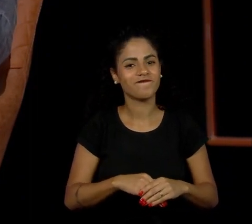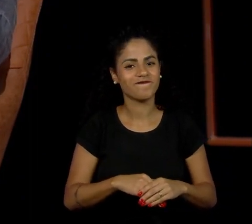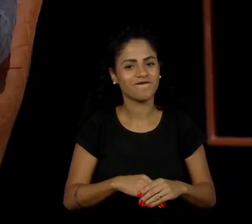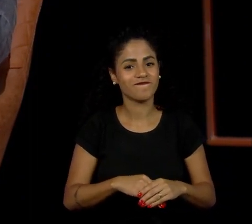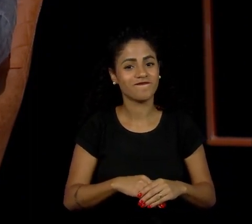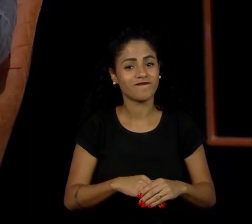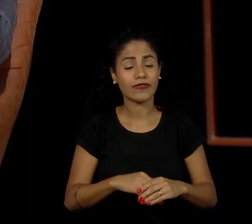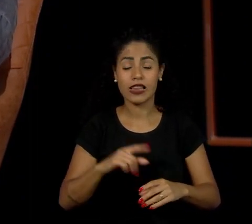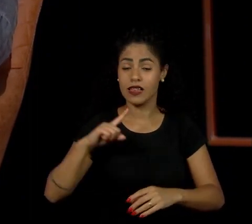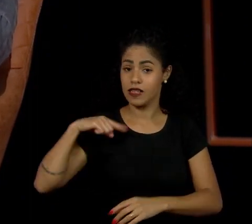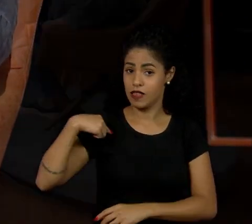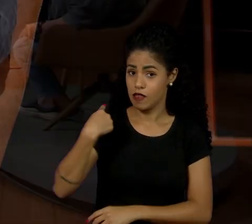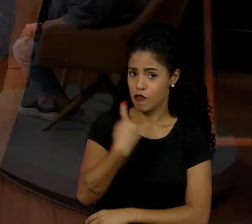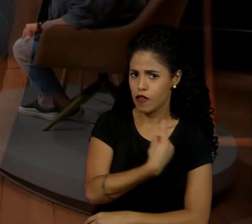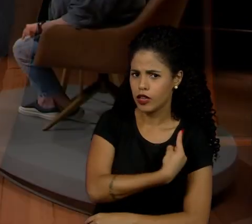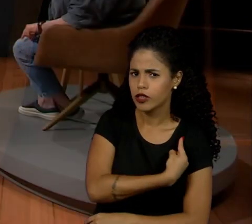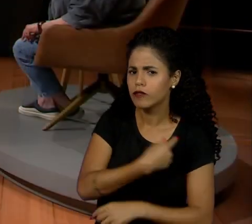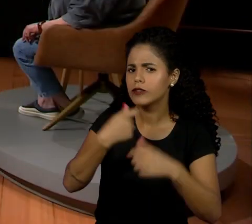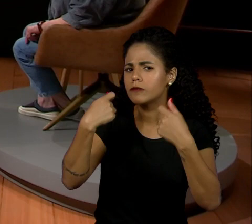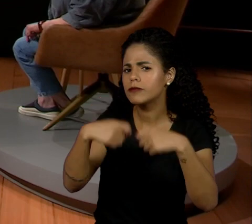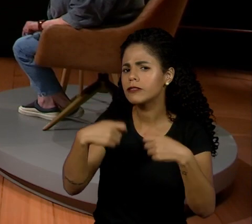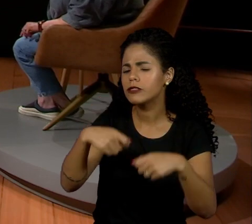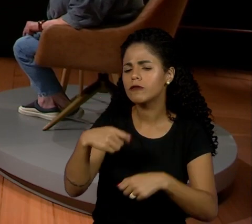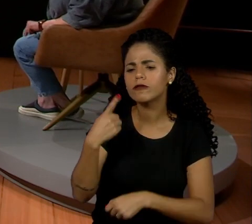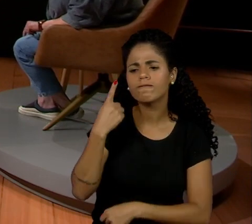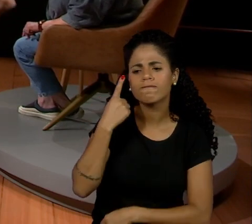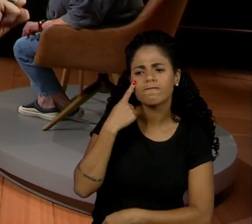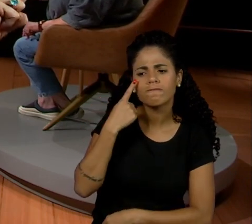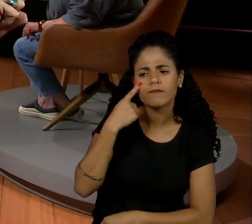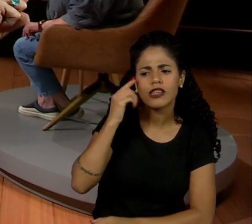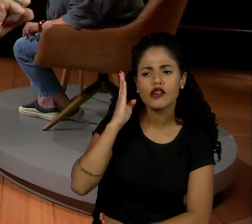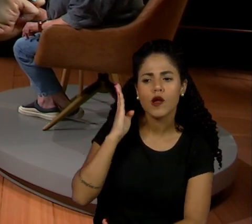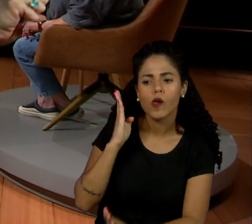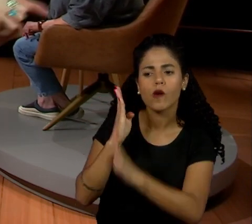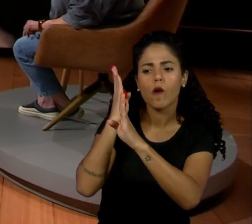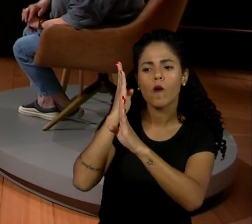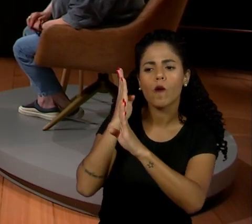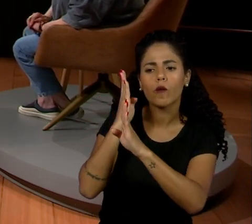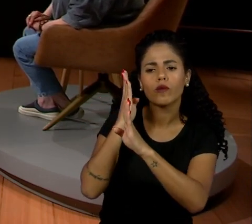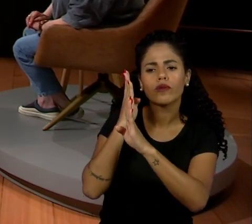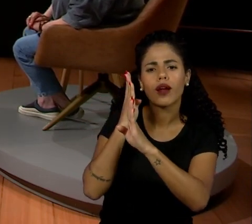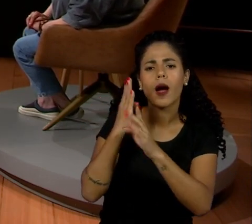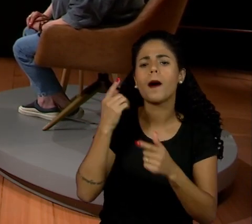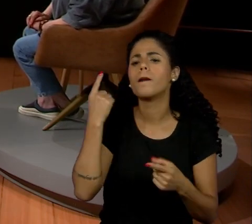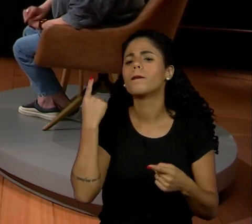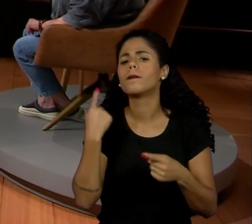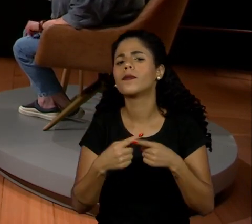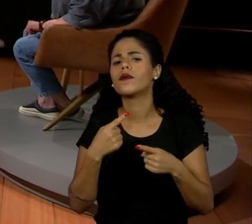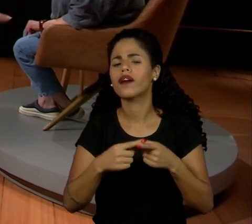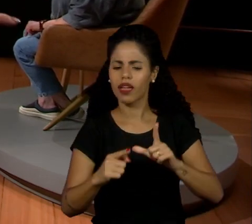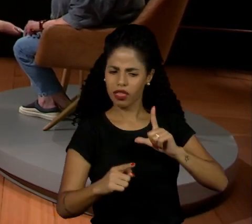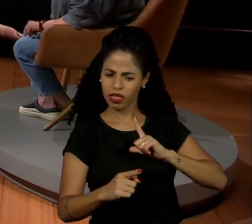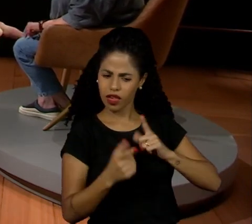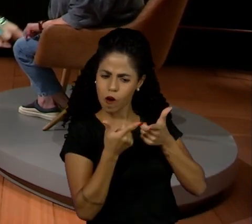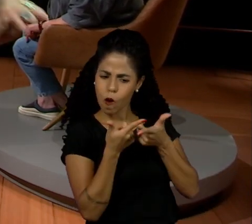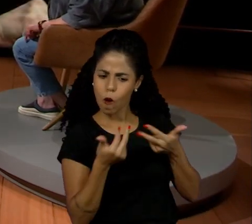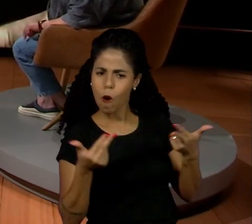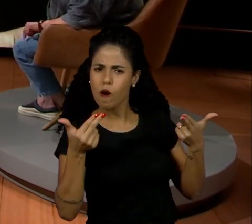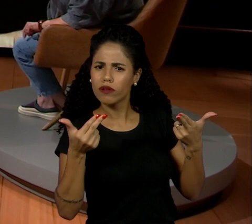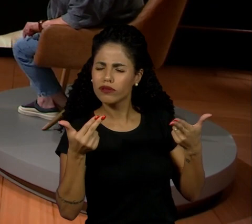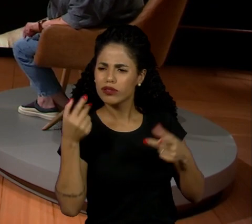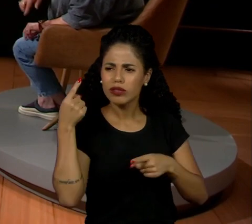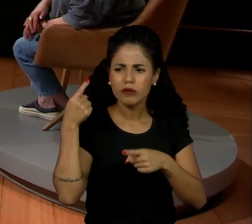Temos que descobrir a razão das coisas, a razão